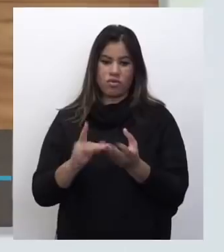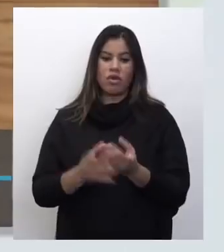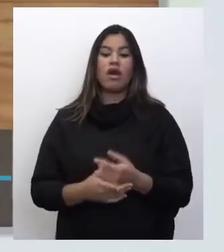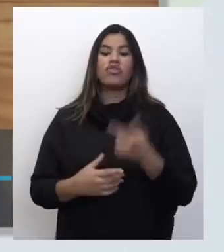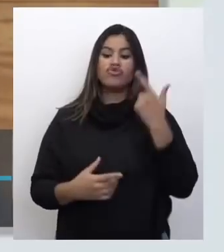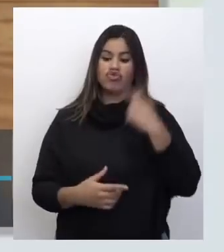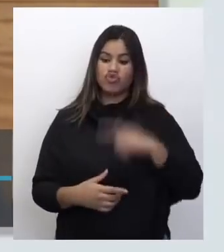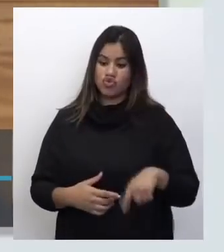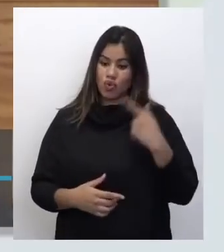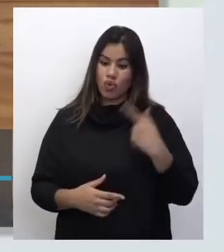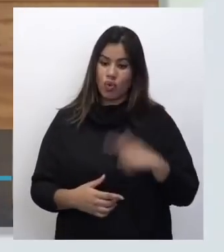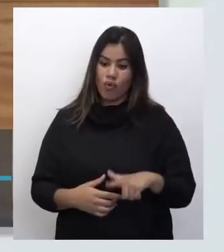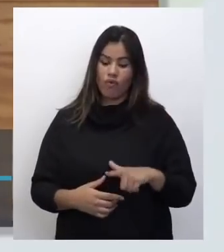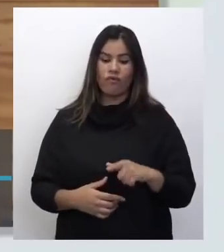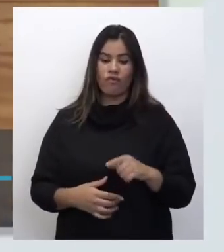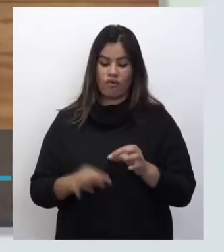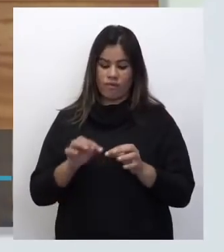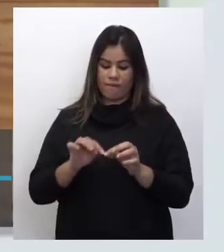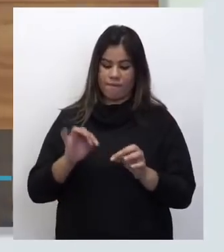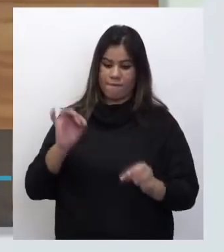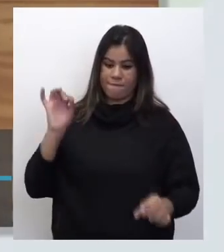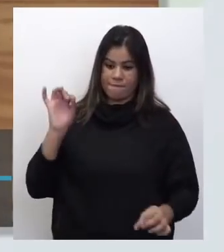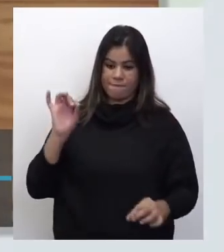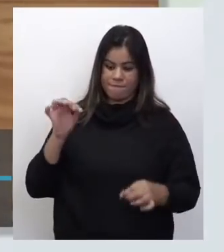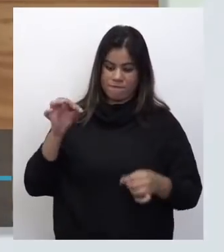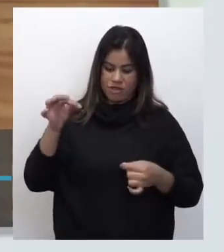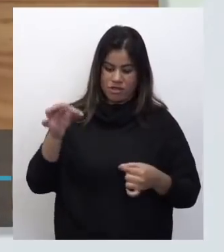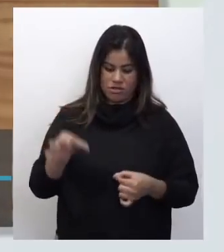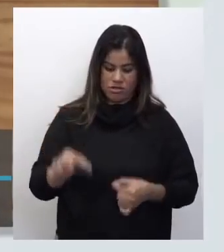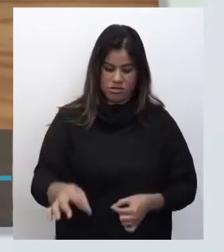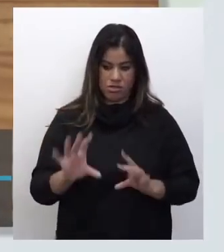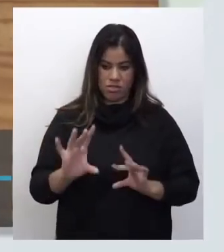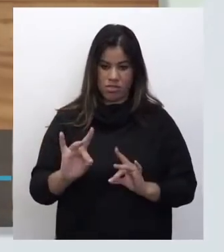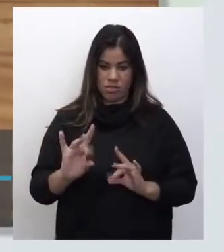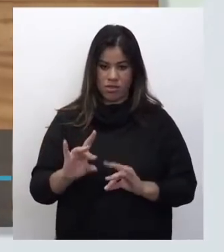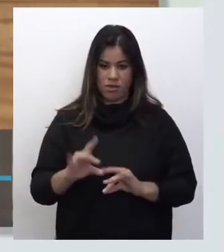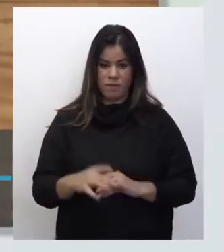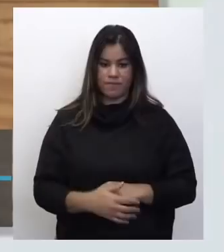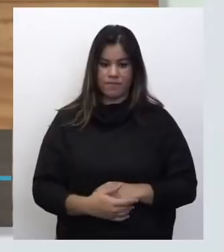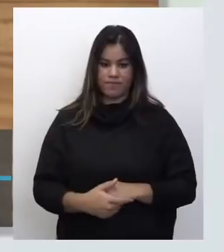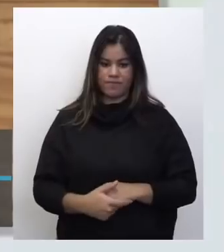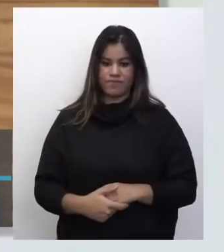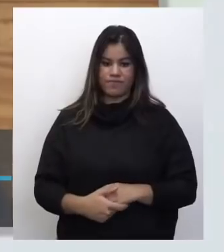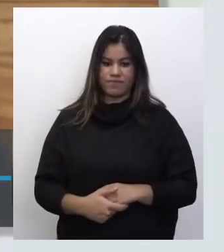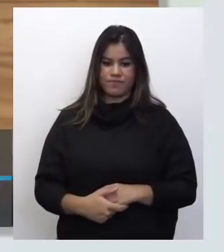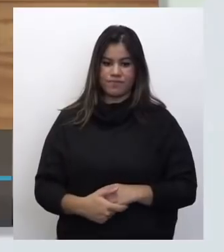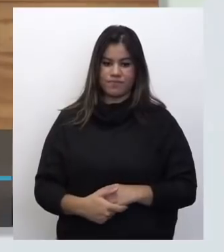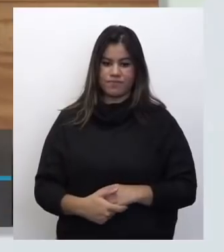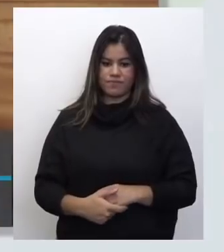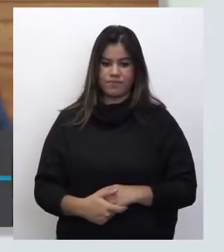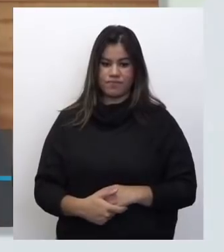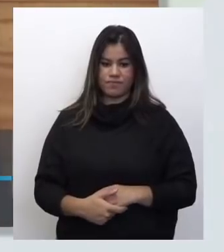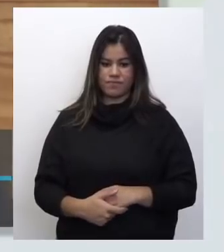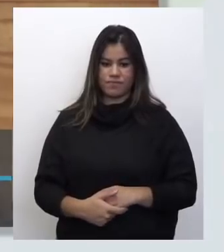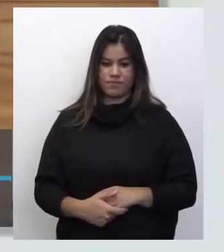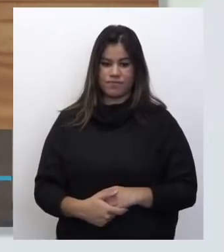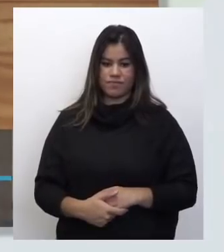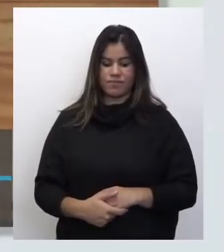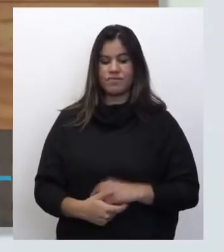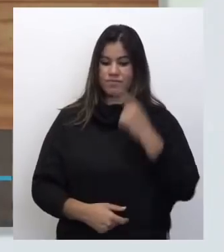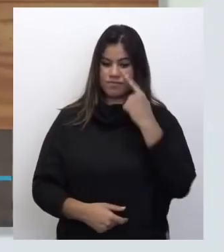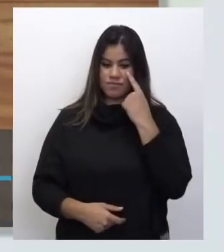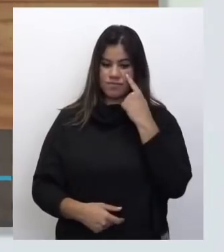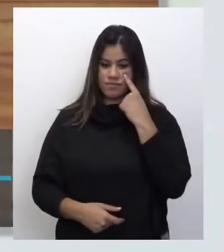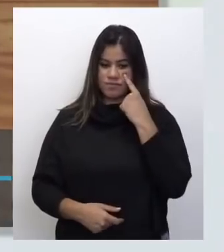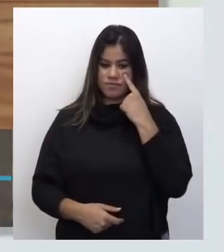apoiar. Vou colocar a fita aqui. Acho que agora eu consigo fazer direto, ó. Então, grudei um lado,